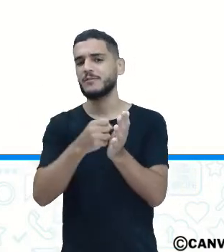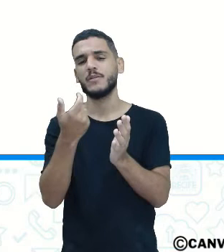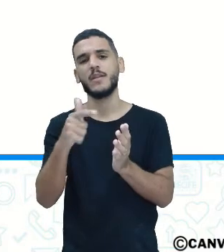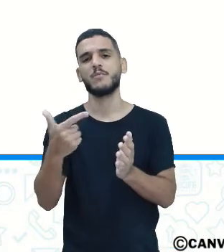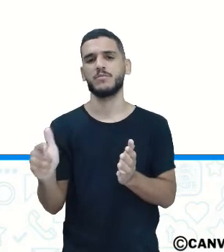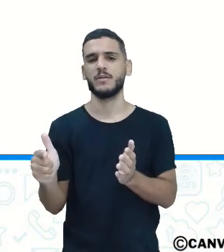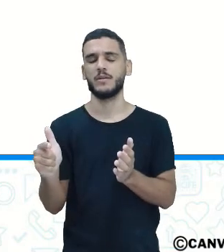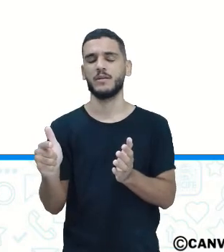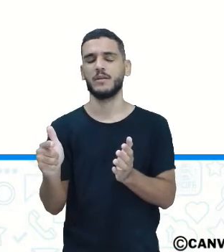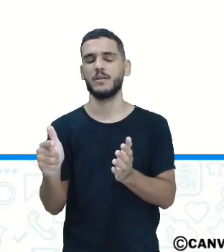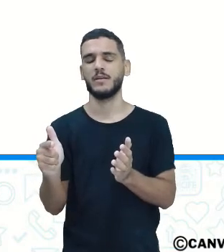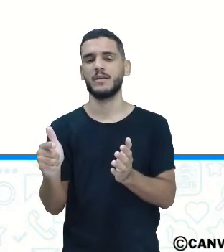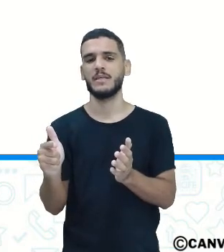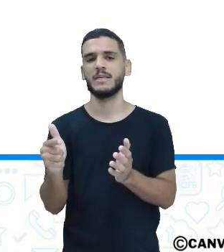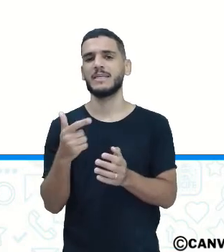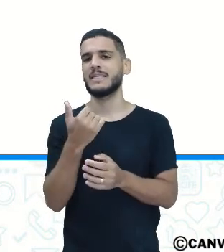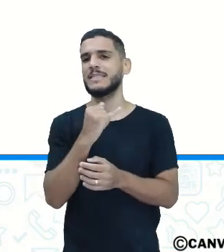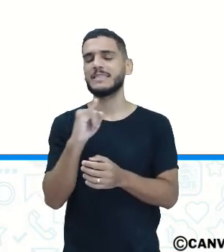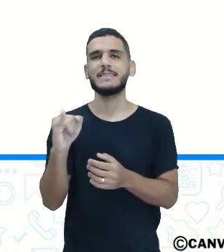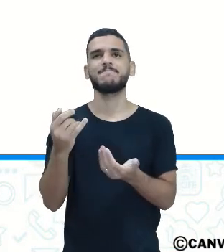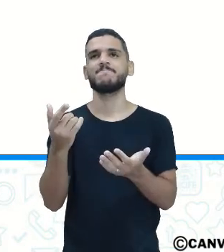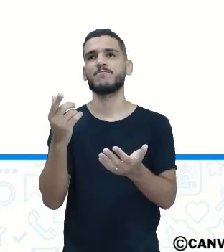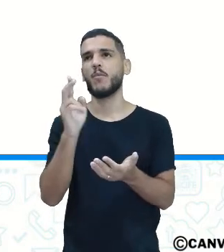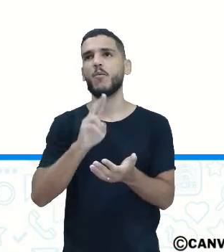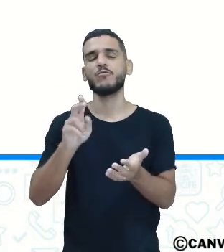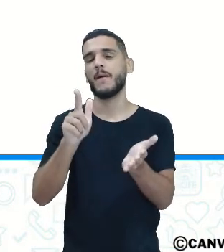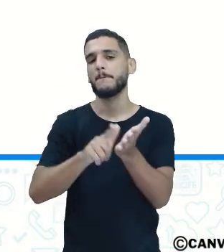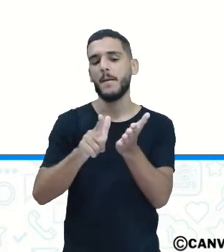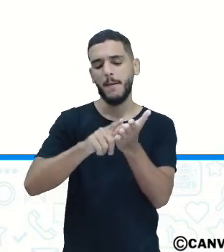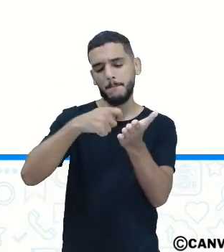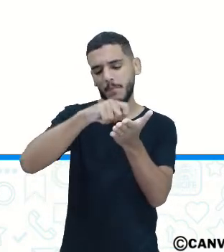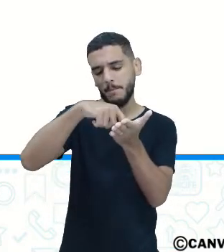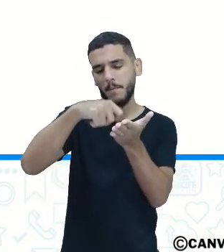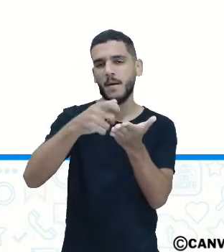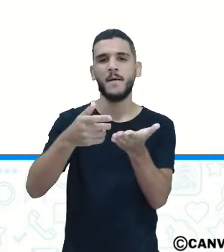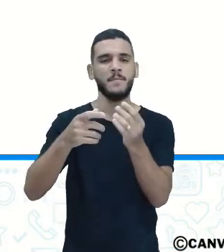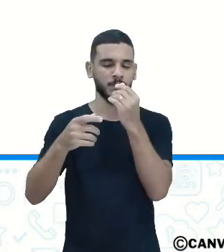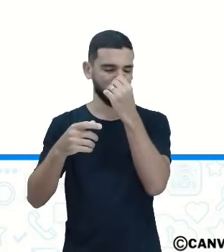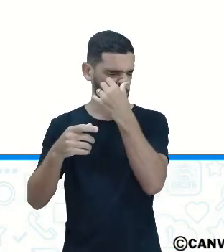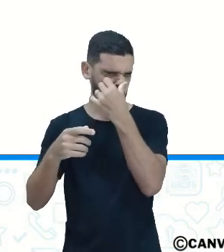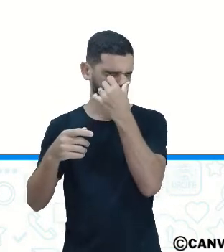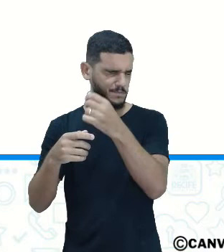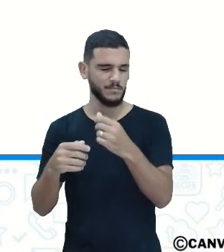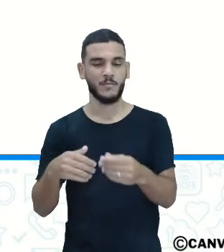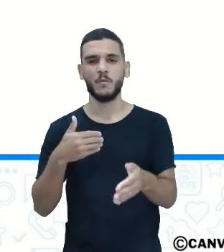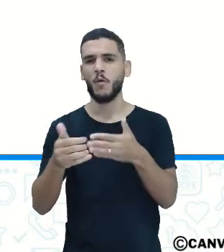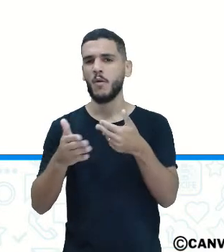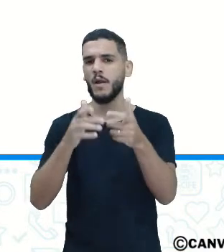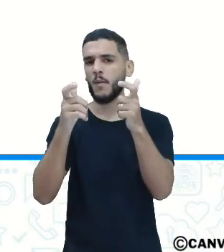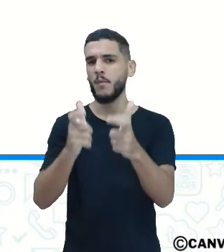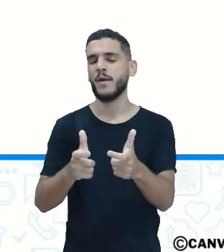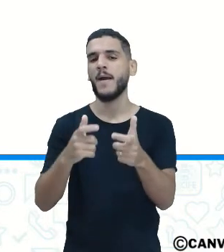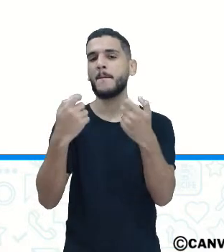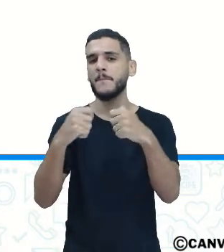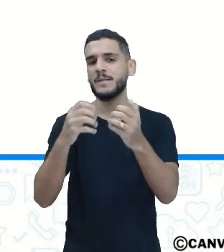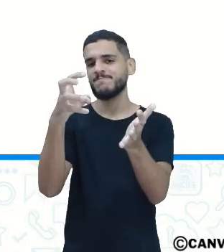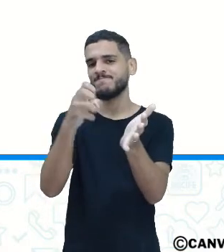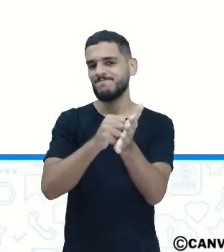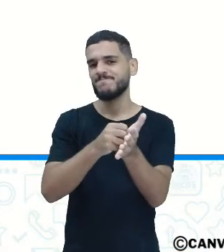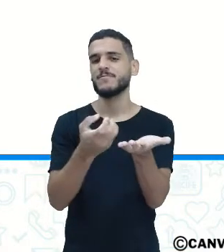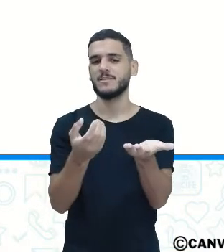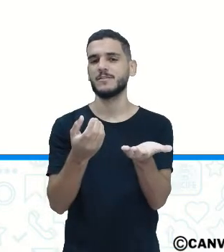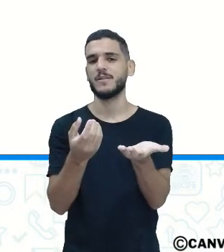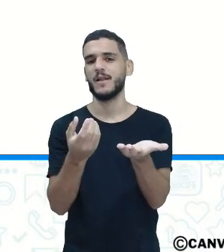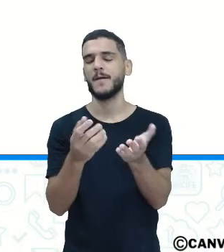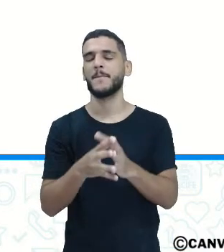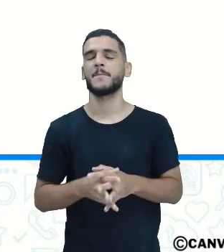meu caderno, se eu não registro em um papel, ou seja, no celular, num bloco de notas no celular, se eu não registro aquilo que eu fui